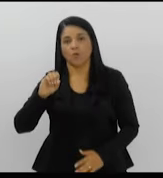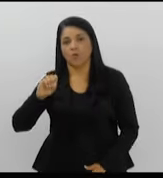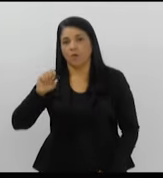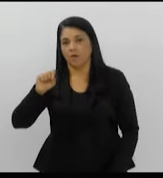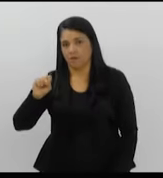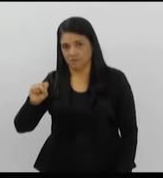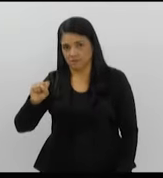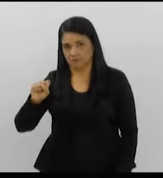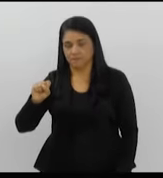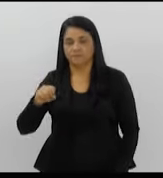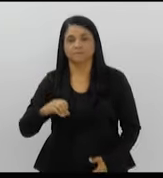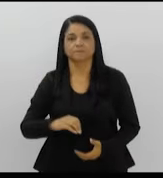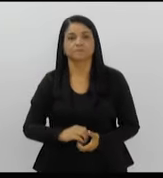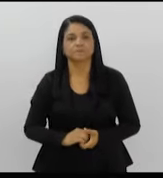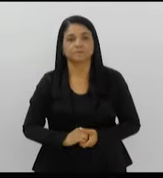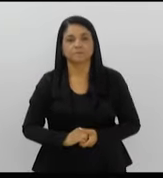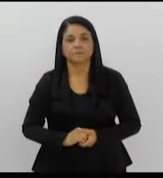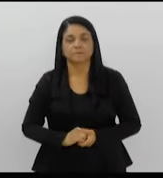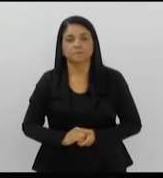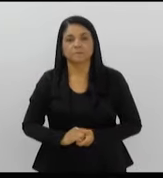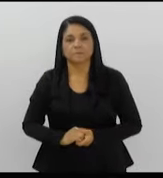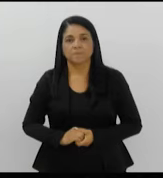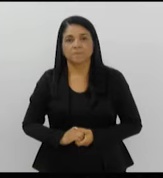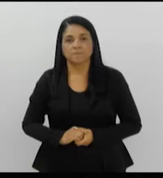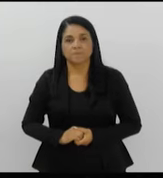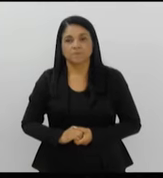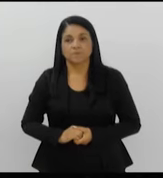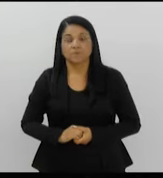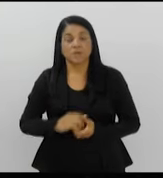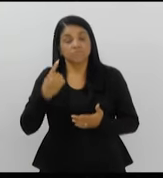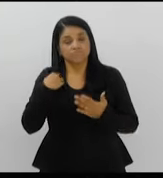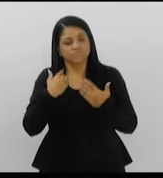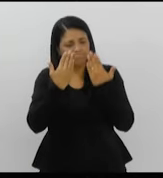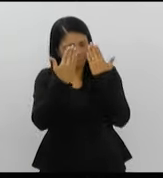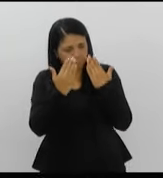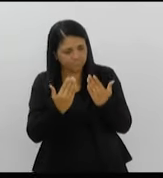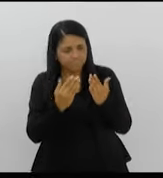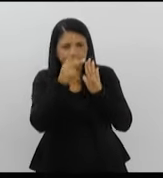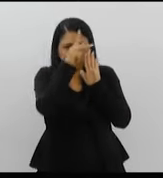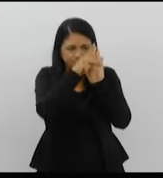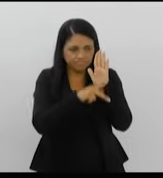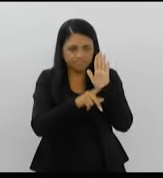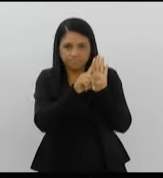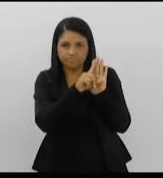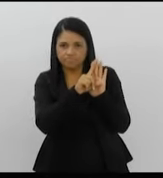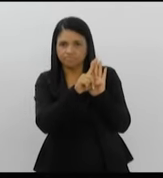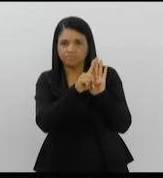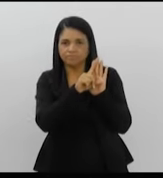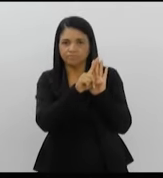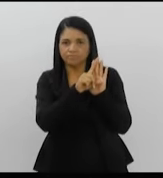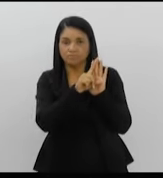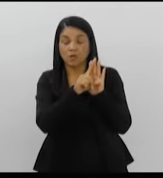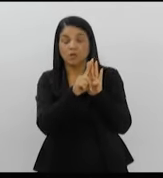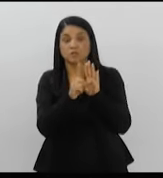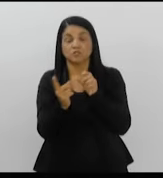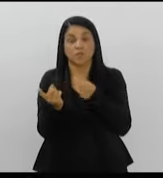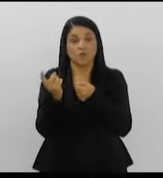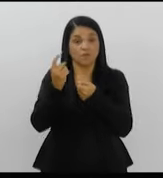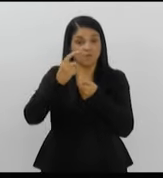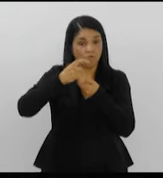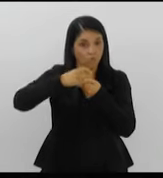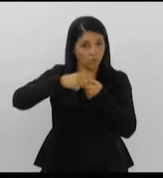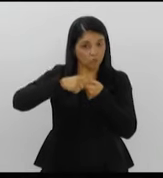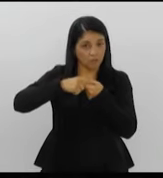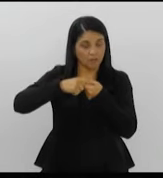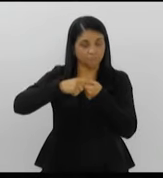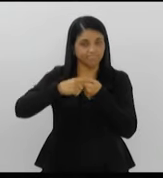organizações sociais. E quando nós examinamos esse projeto, é preciso que a gente volte um pouco no